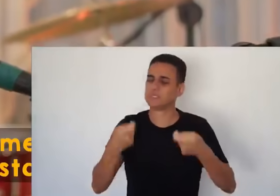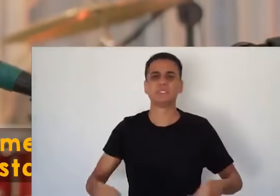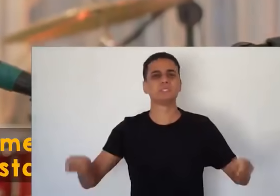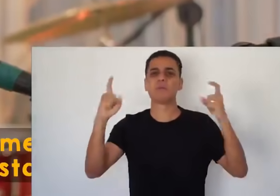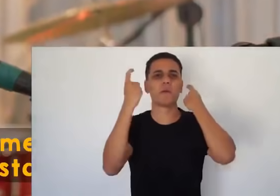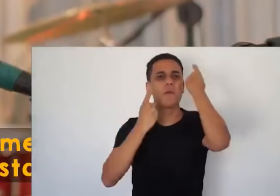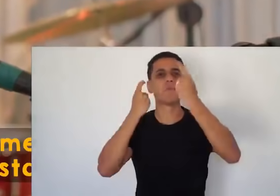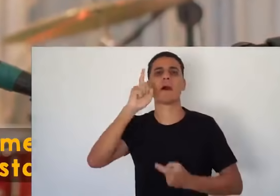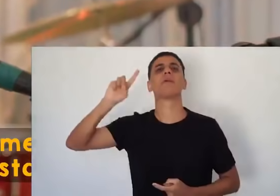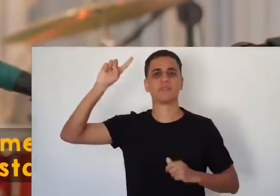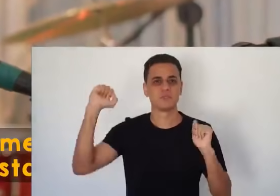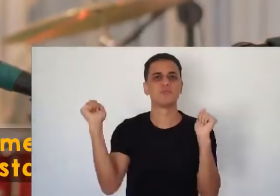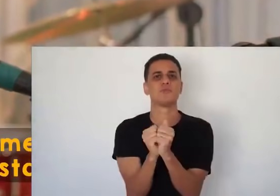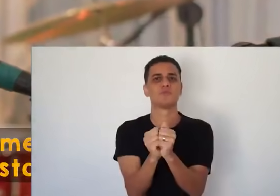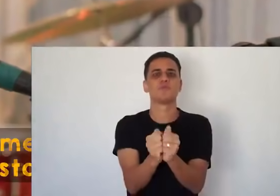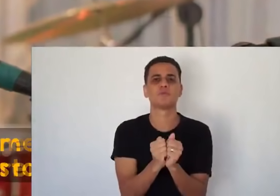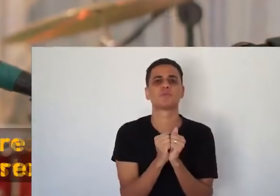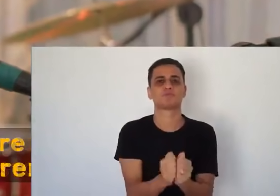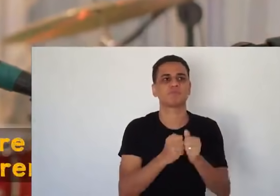que estarás ali.